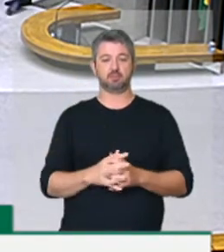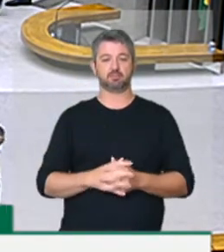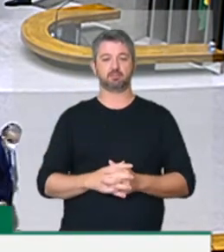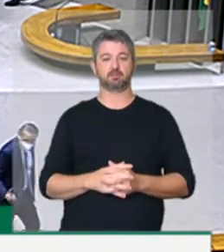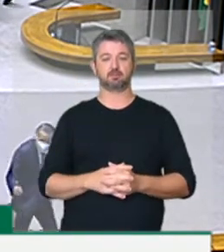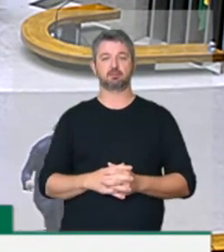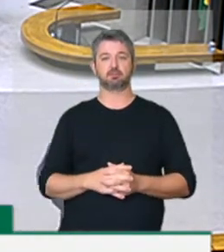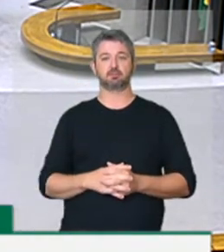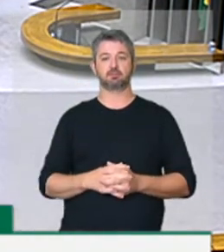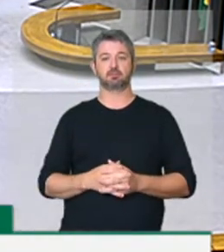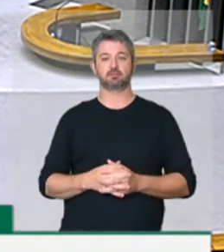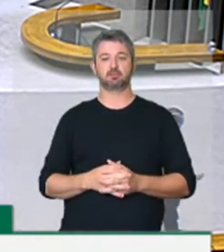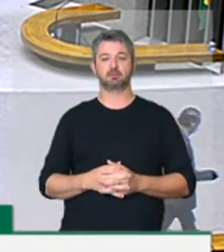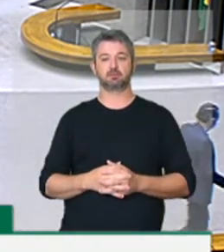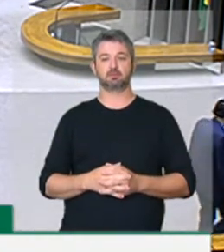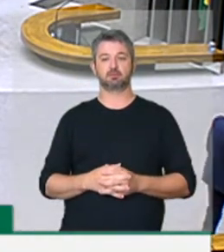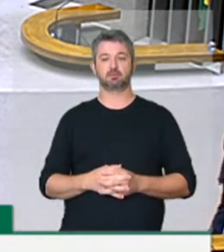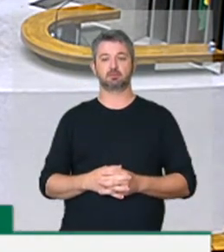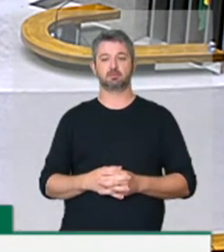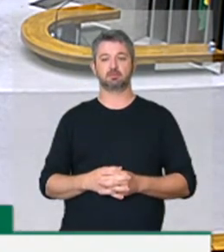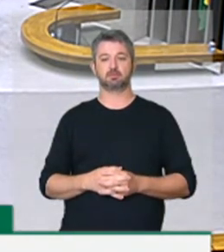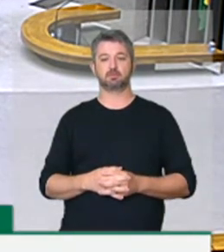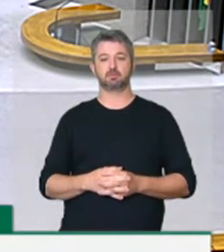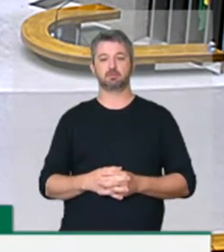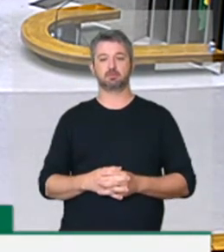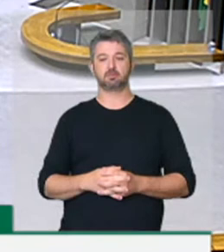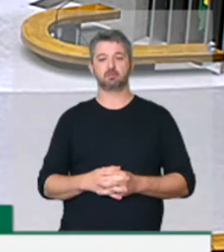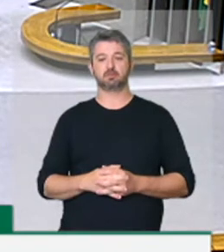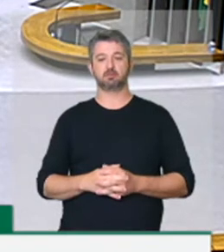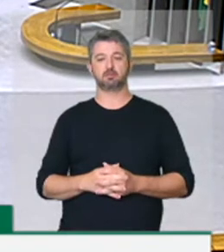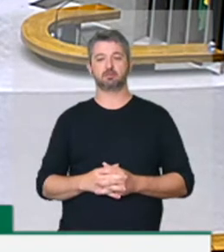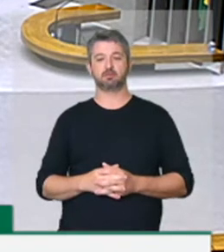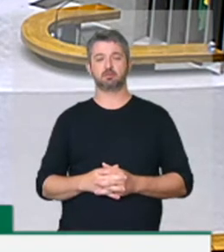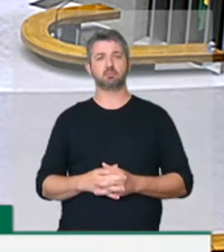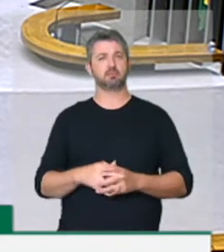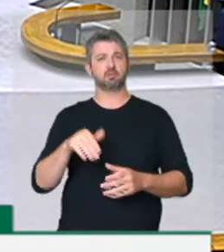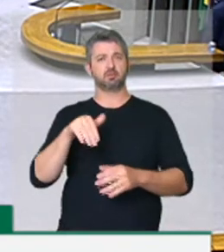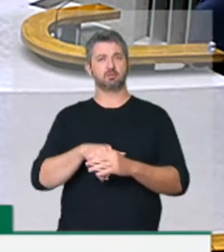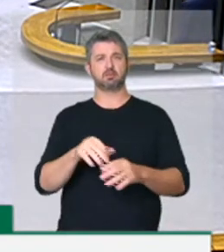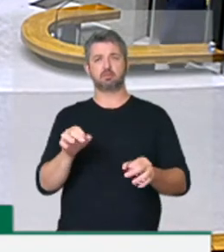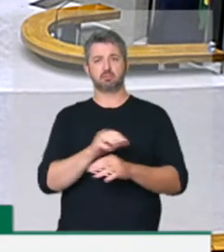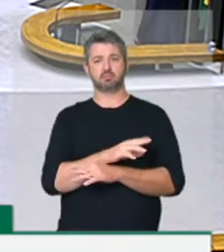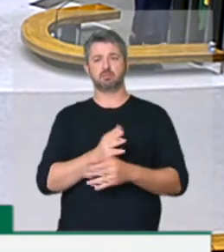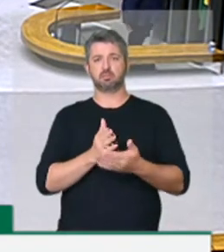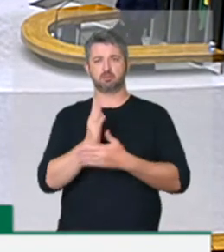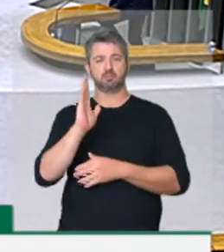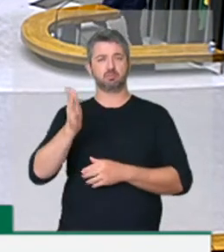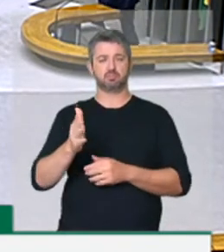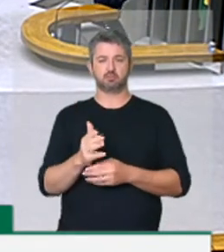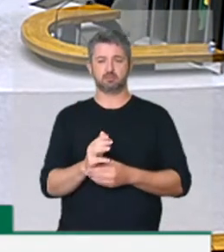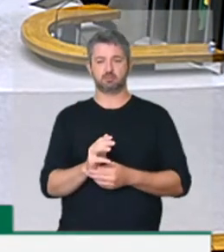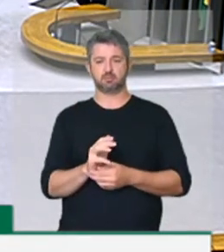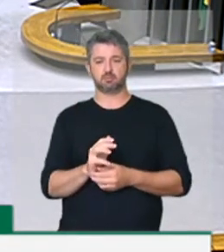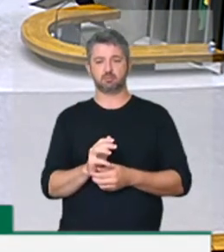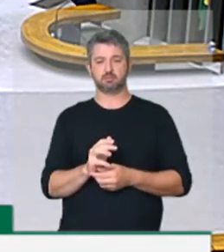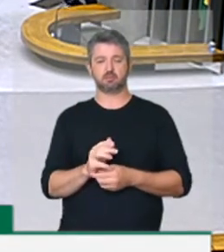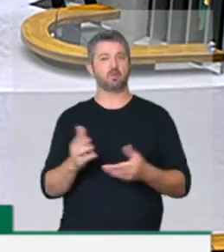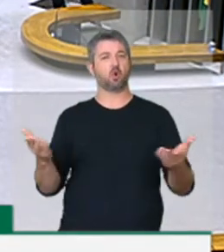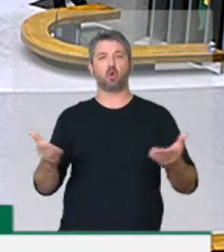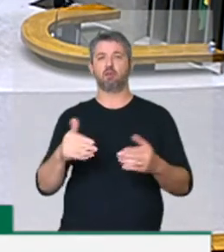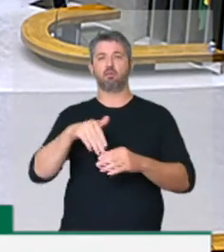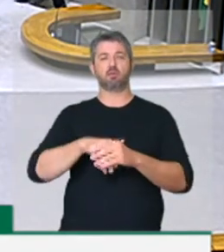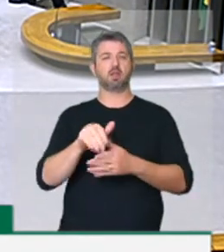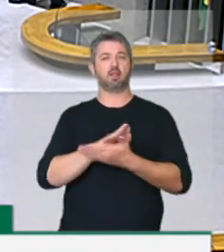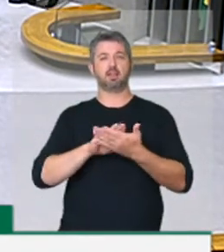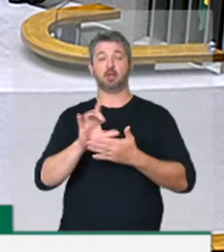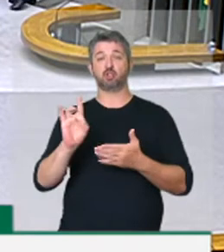Presidente, votação encerrada? Tá. Votação já está encerrada. Já foi aprovado. A pauta? Sim, a pauta está encerrada, vamos ouvir